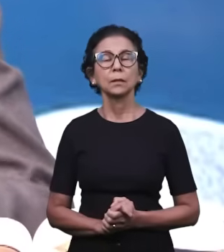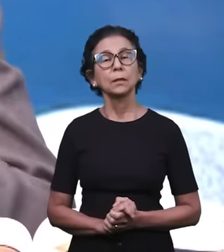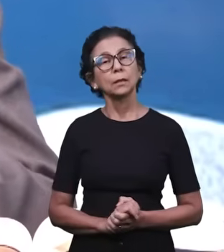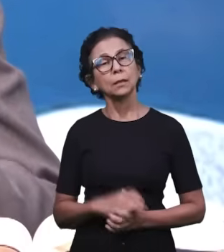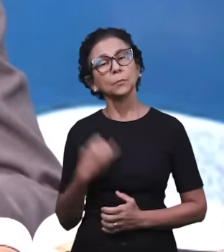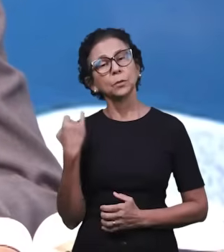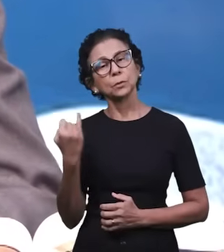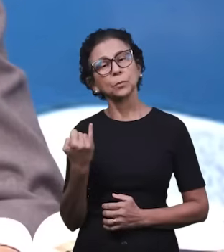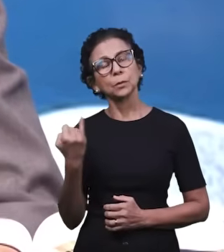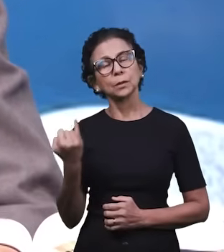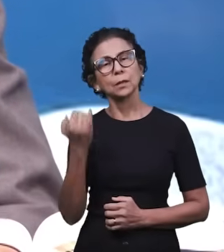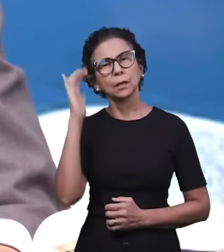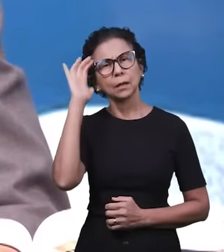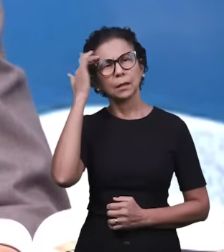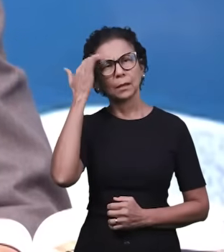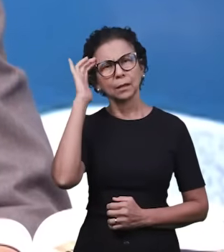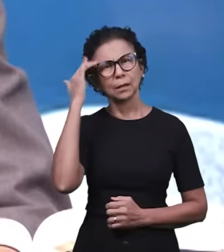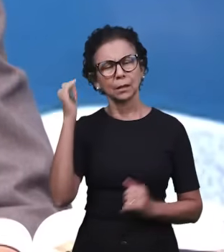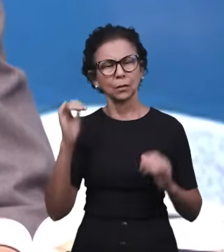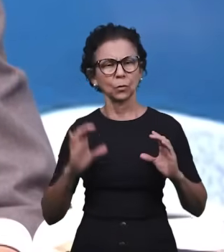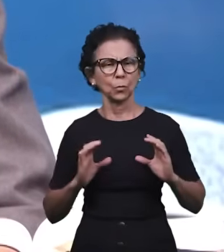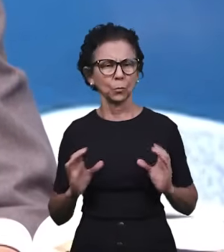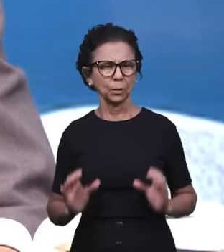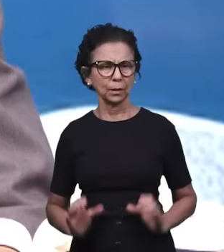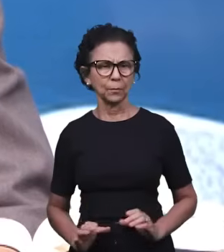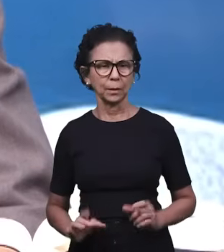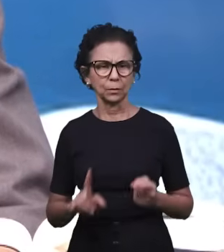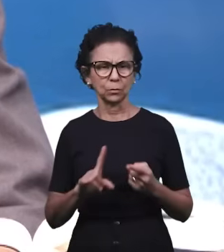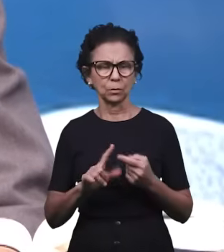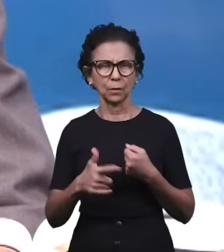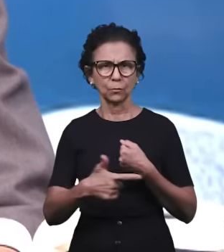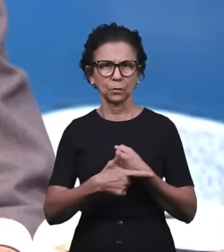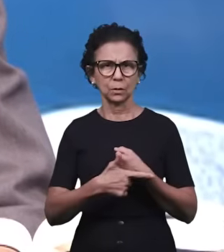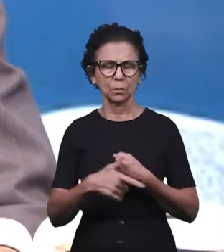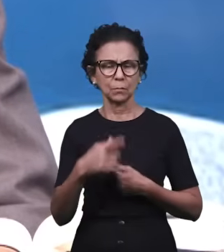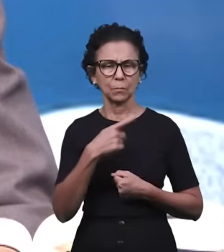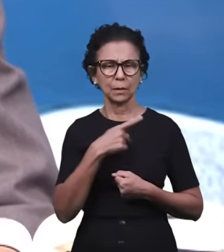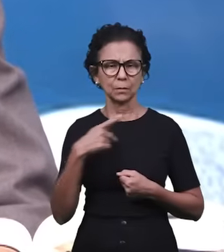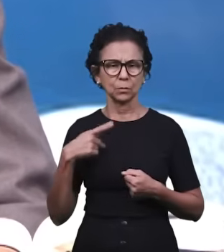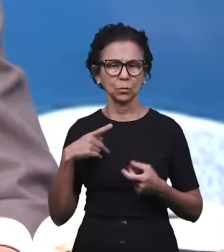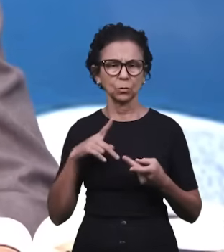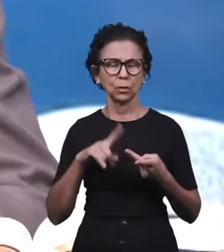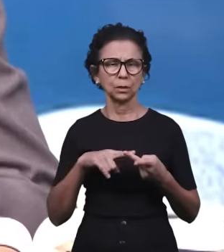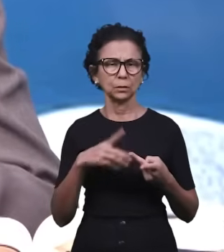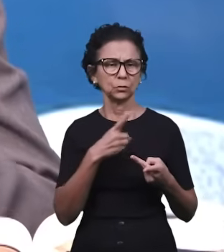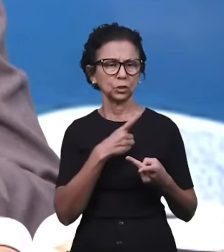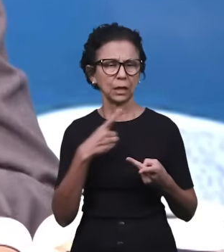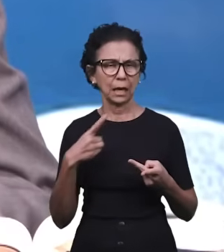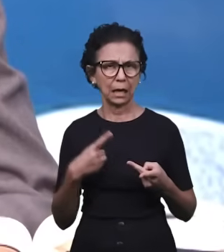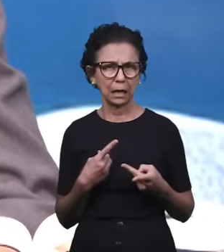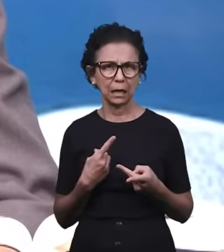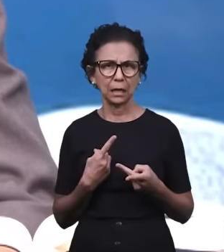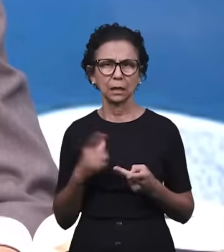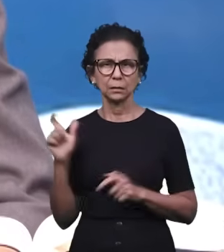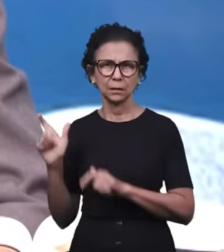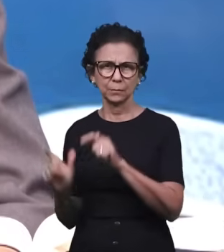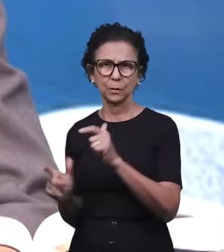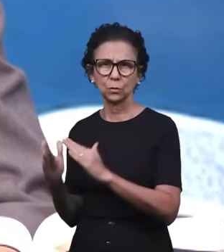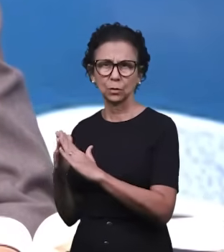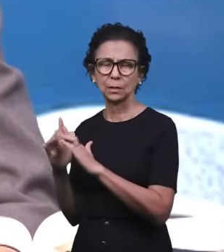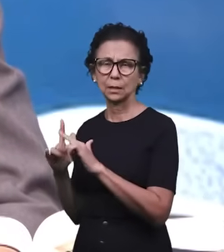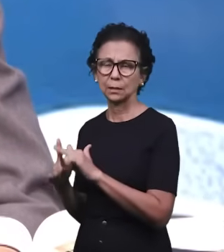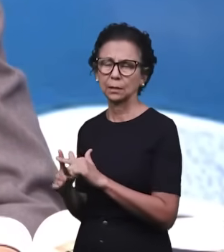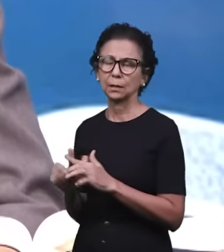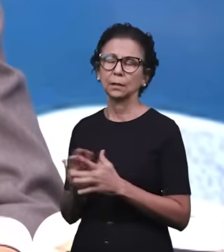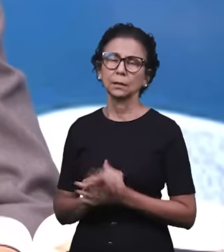irmãos entenderem o que é o comportamento de pastor, de diácono, de irmãos da igreja e vários aspectos de ordem ético